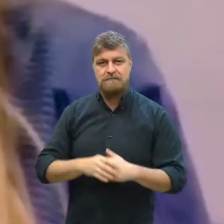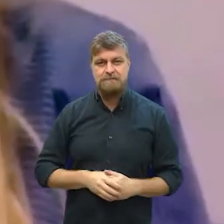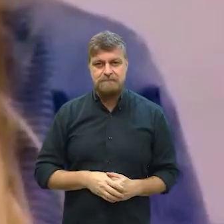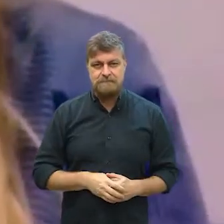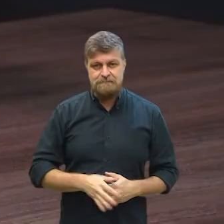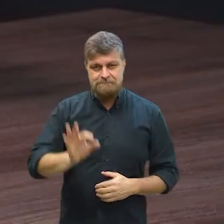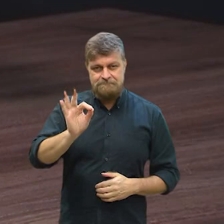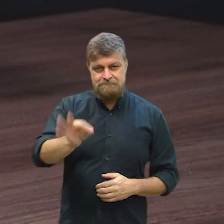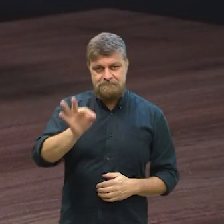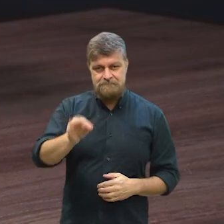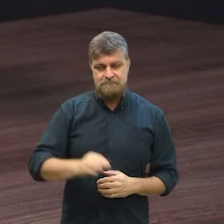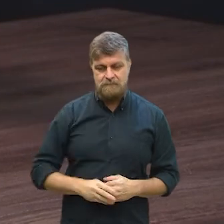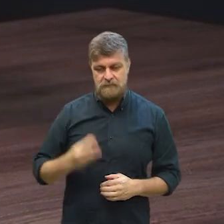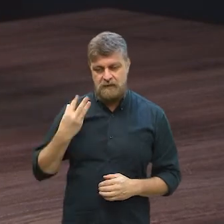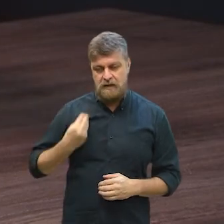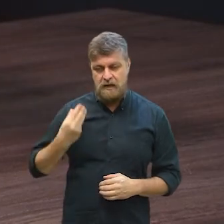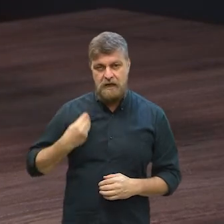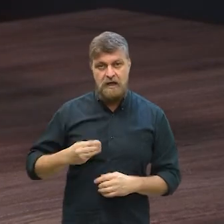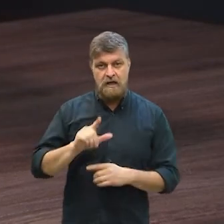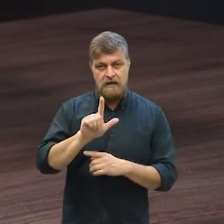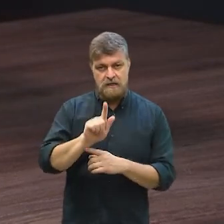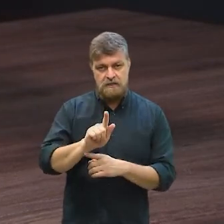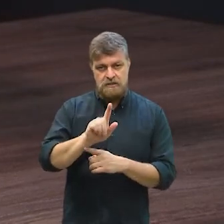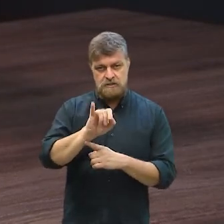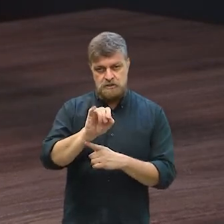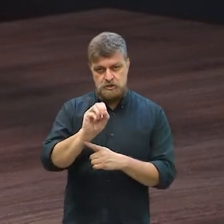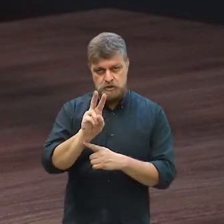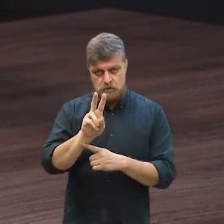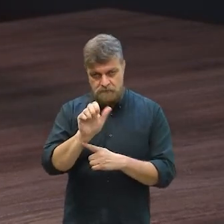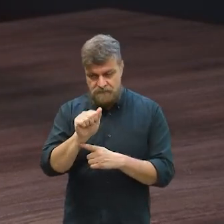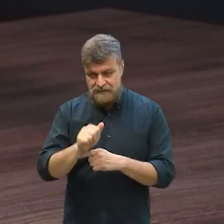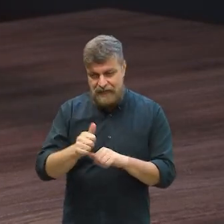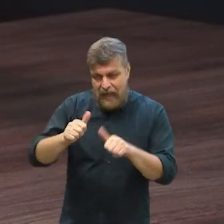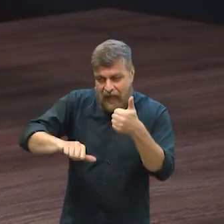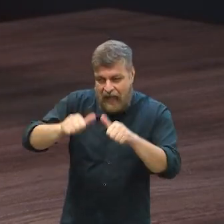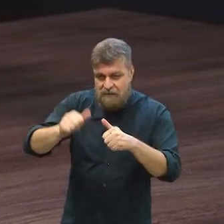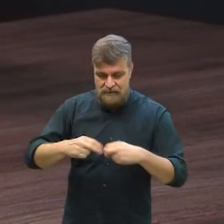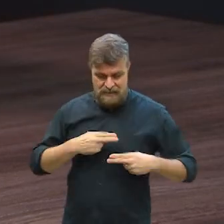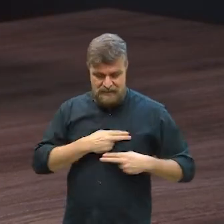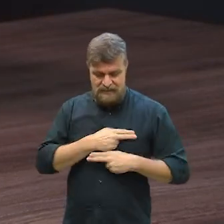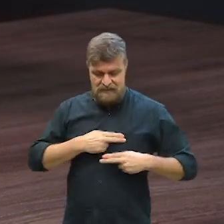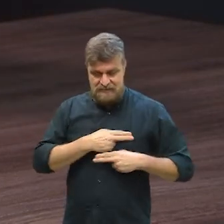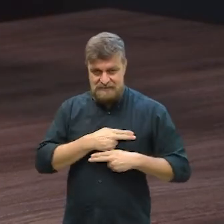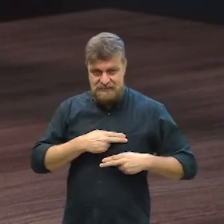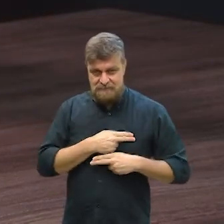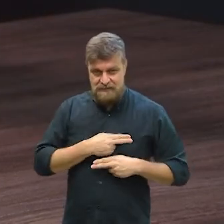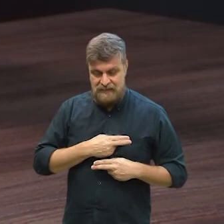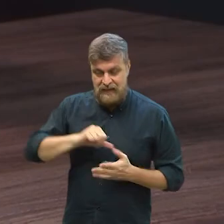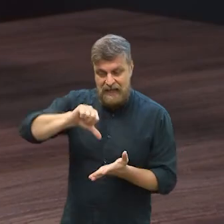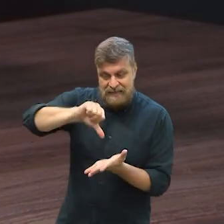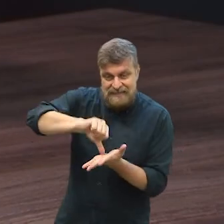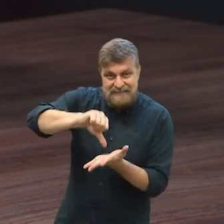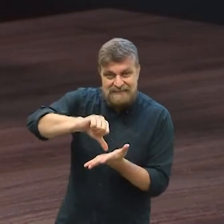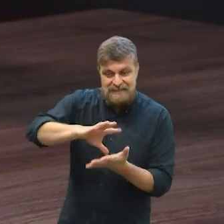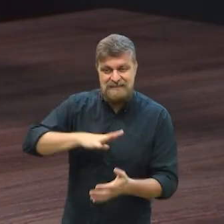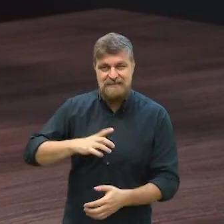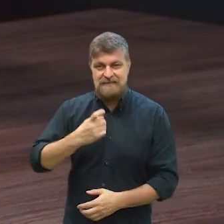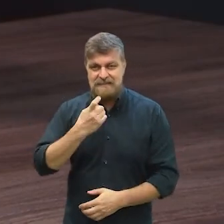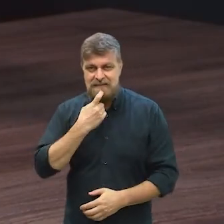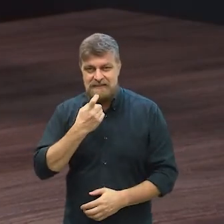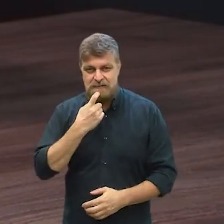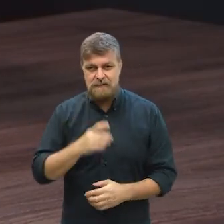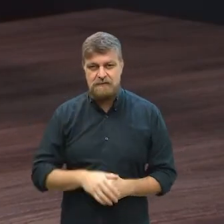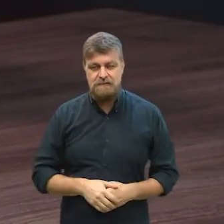necessidade. Tá certo. Então, Giovana Pasqualato, analista de negócios do Sebrae São Paulo, da unidade aqui de